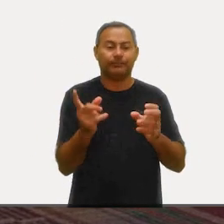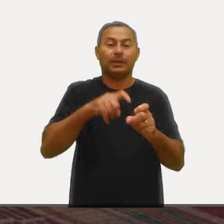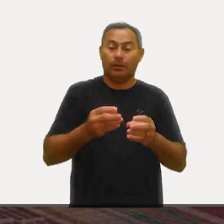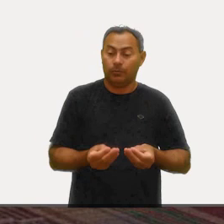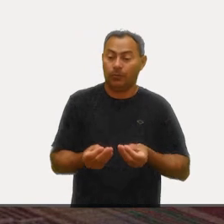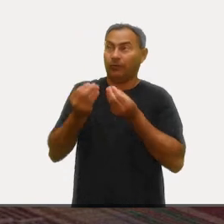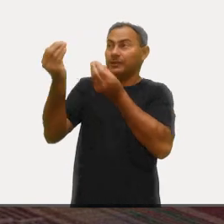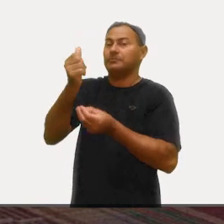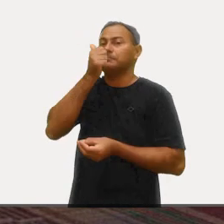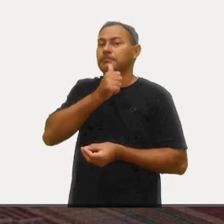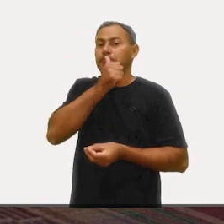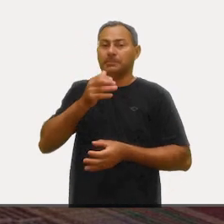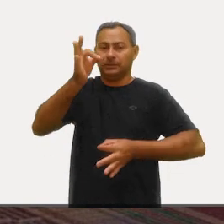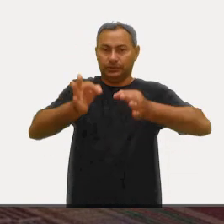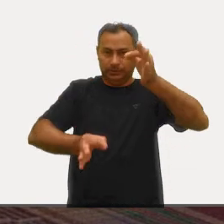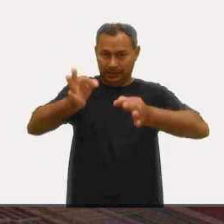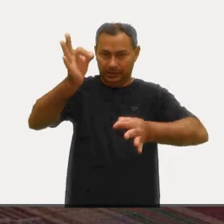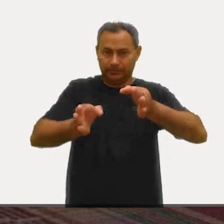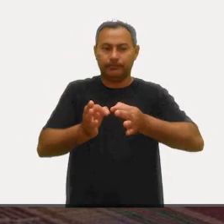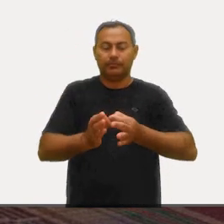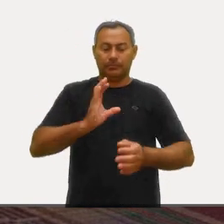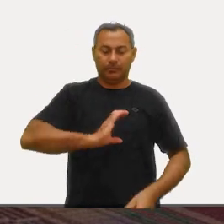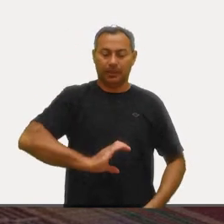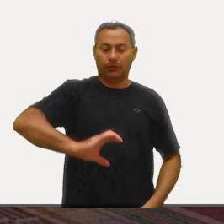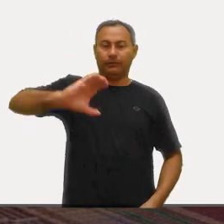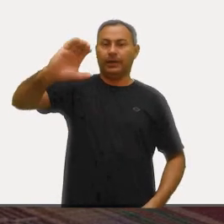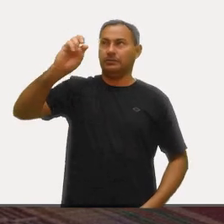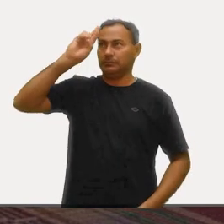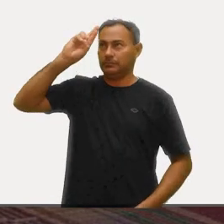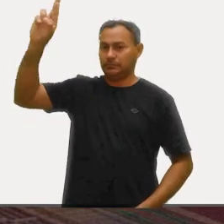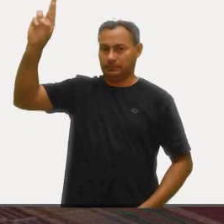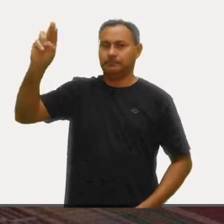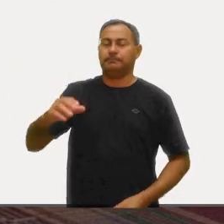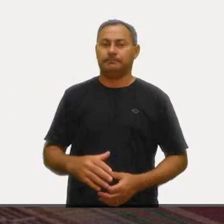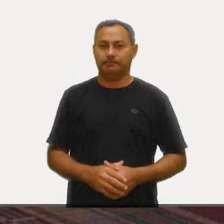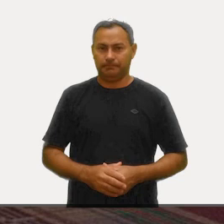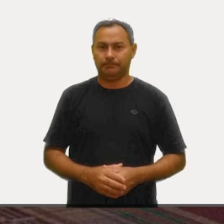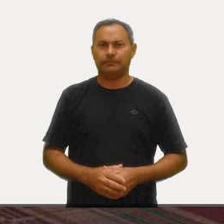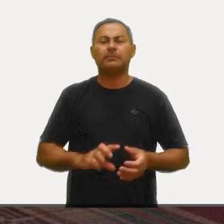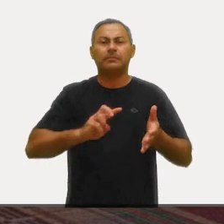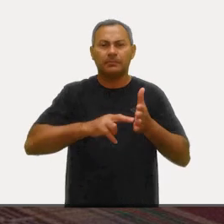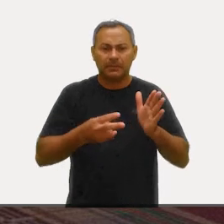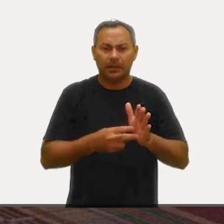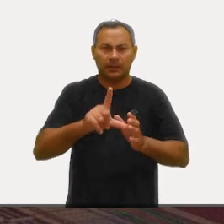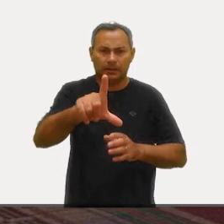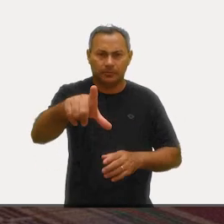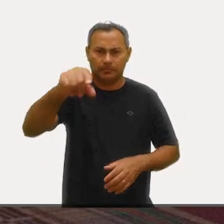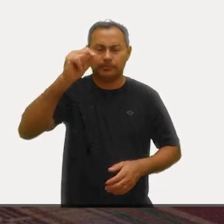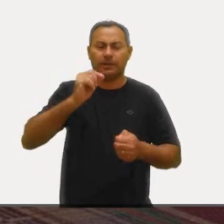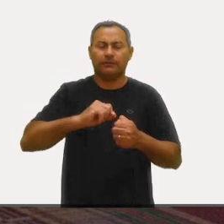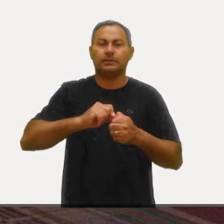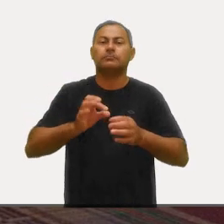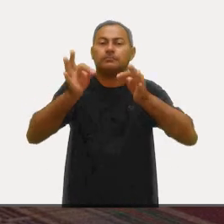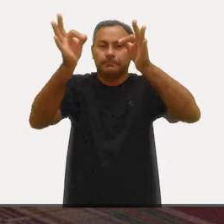questão. Oferecer sacrifícios de justiça e confiar no Senhor. Quer dizer que ele optou